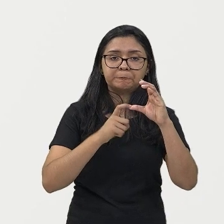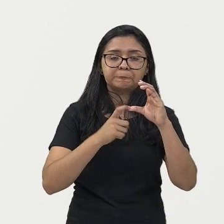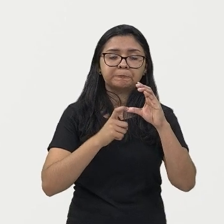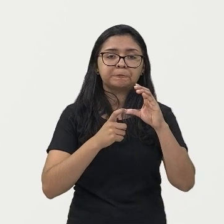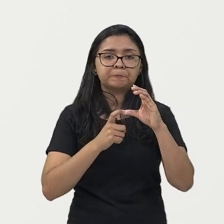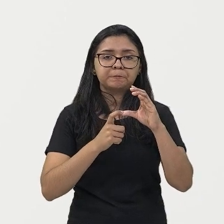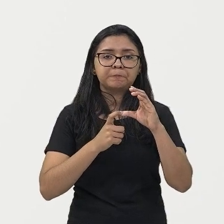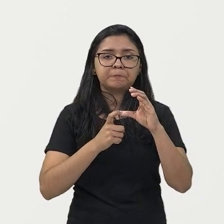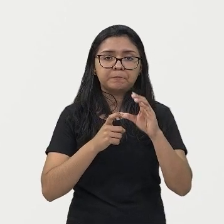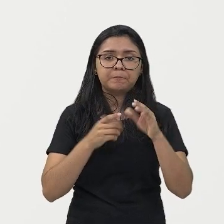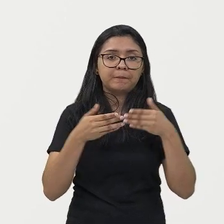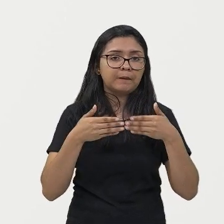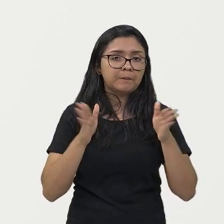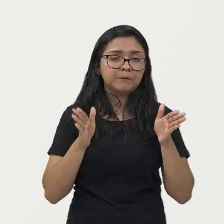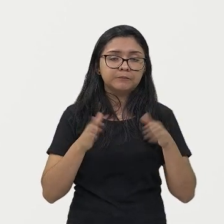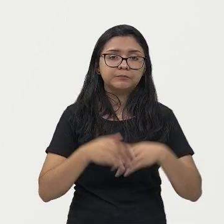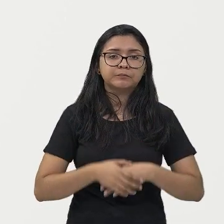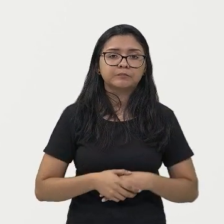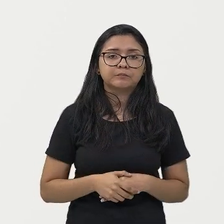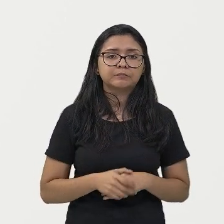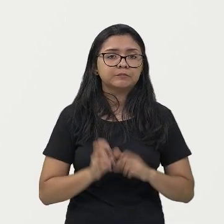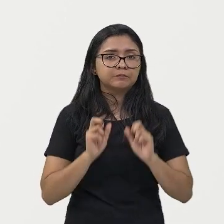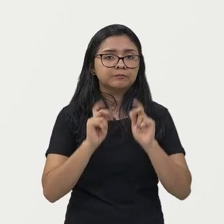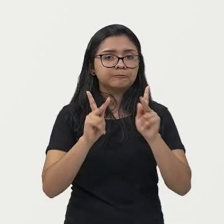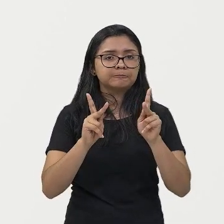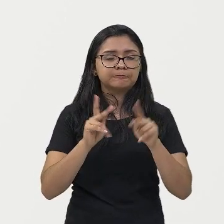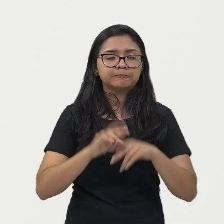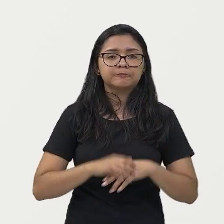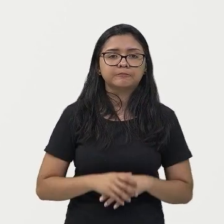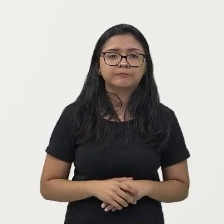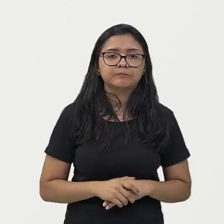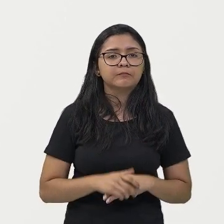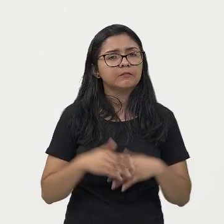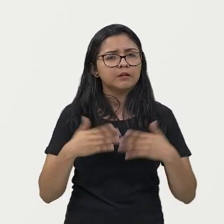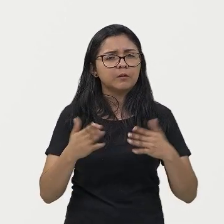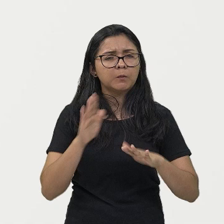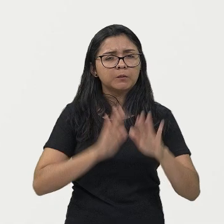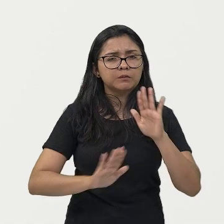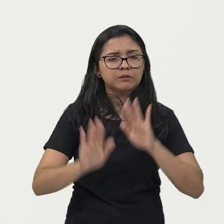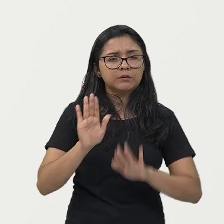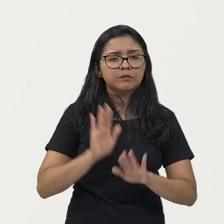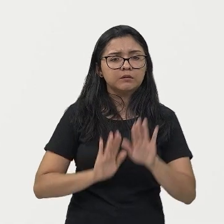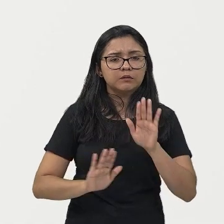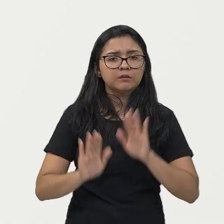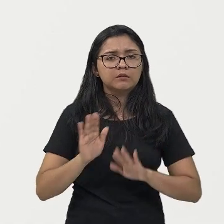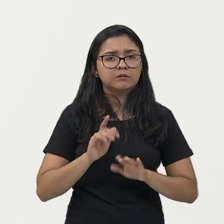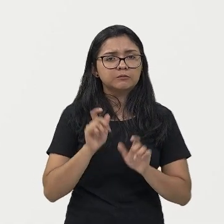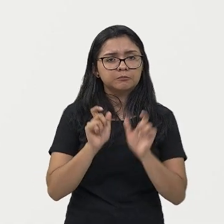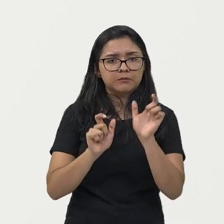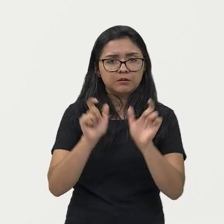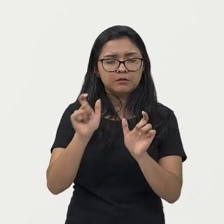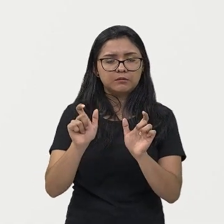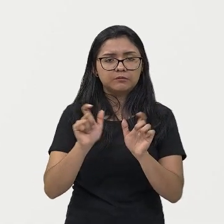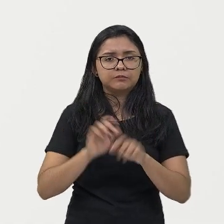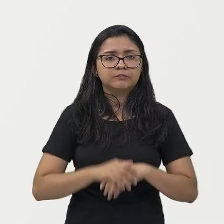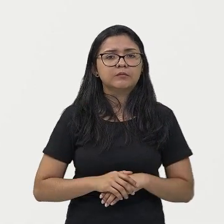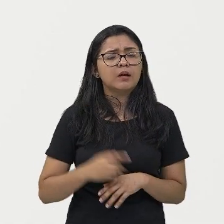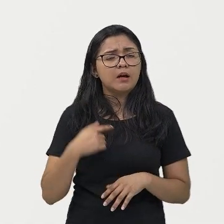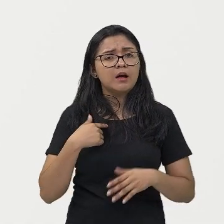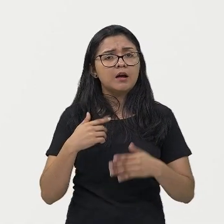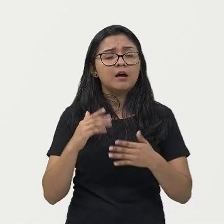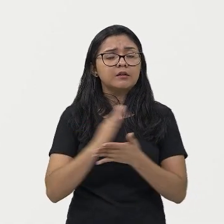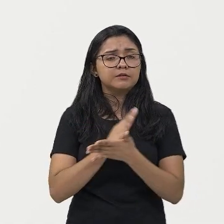carbônica aberta. Tudo bem, gente? Então, cuidado aqui, alicíclica. Até eu me confundi,